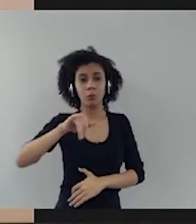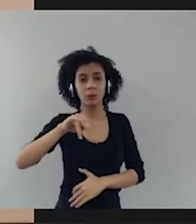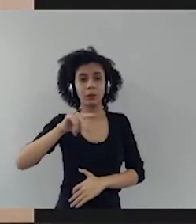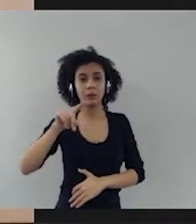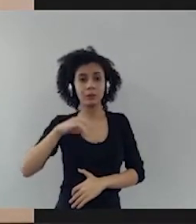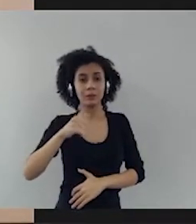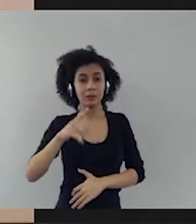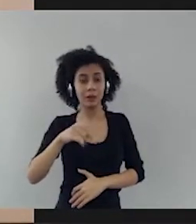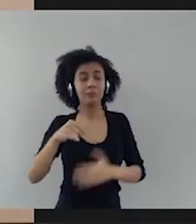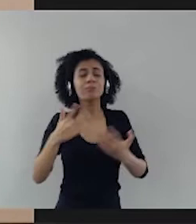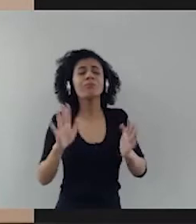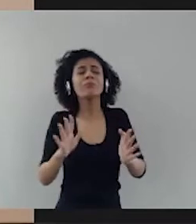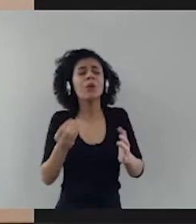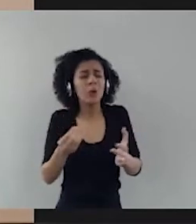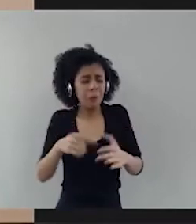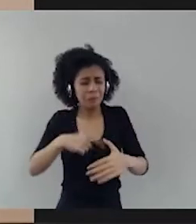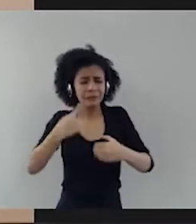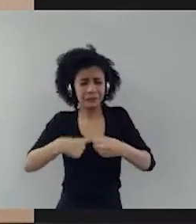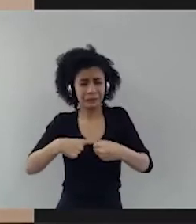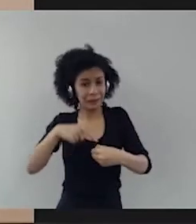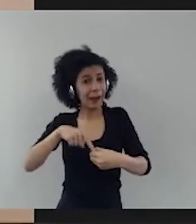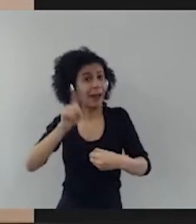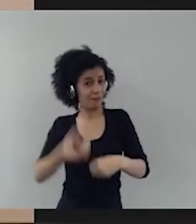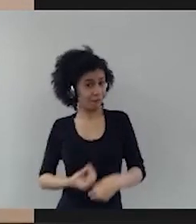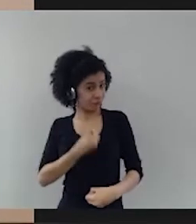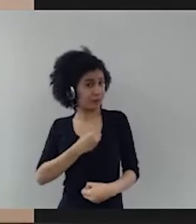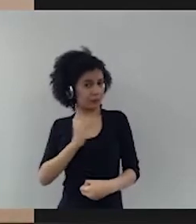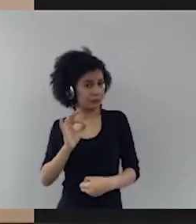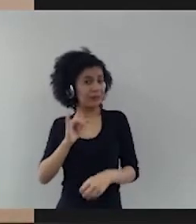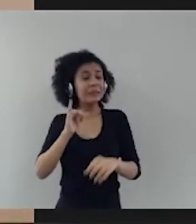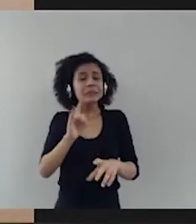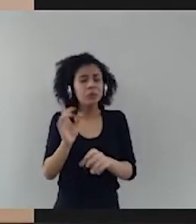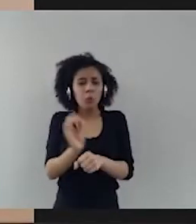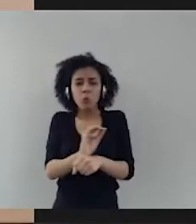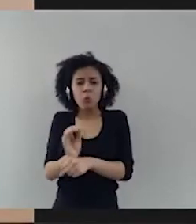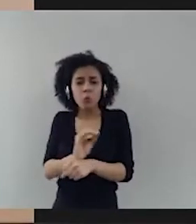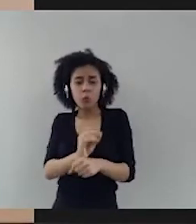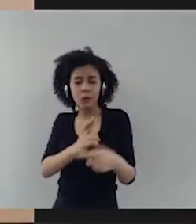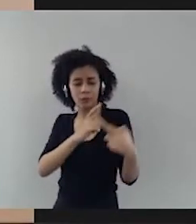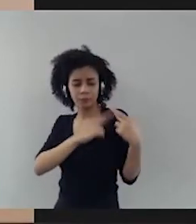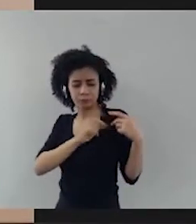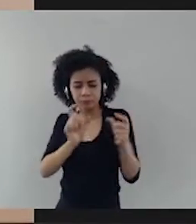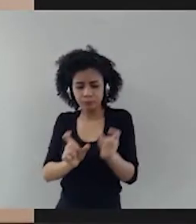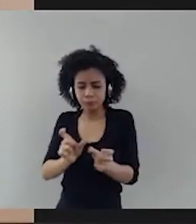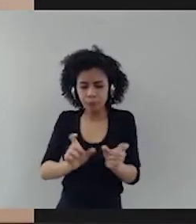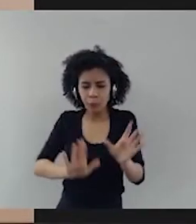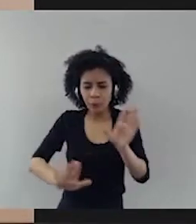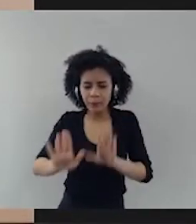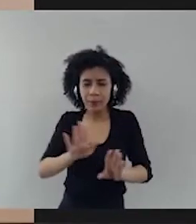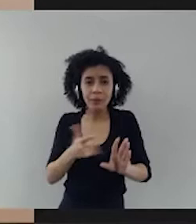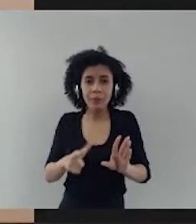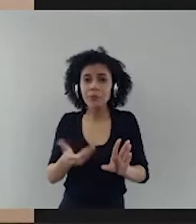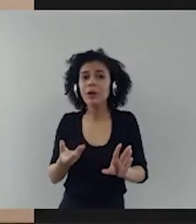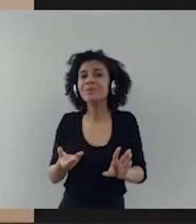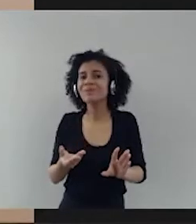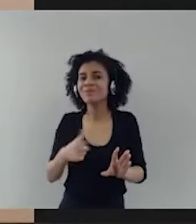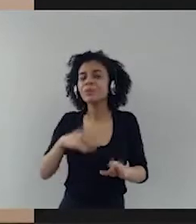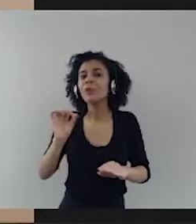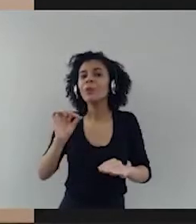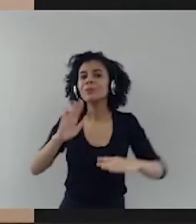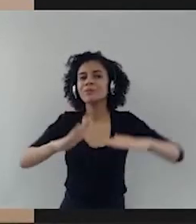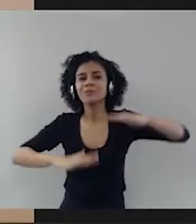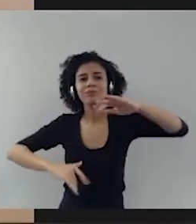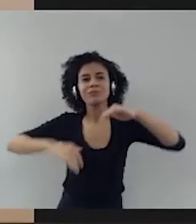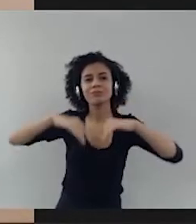a cidade, como organismo vivo, não cuida das suas partes de forma adequada, existem